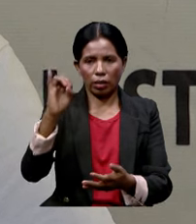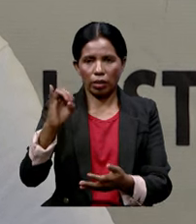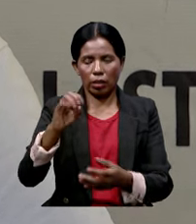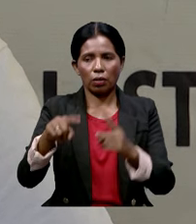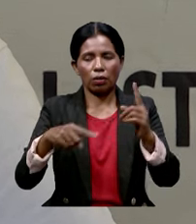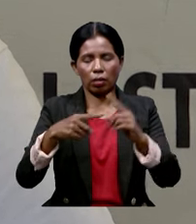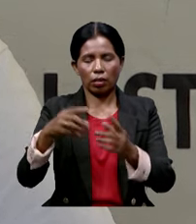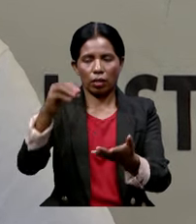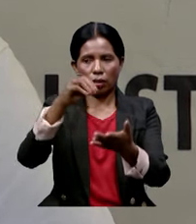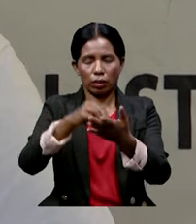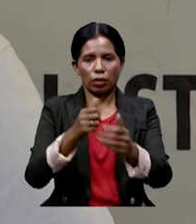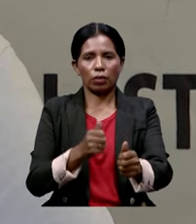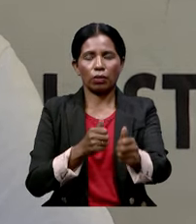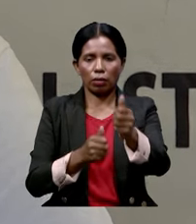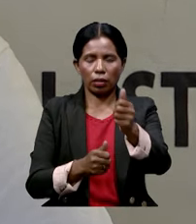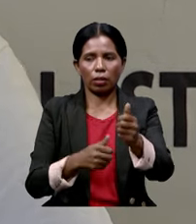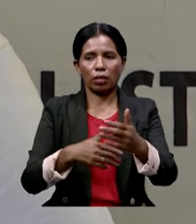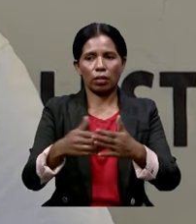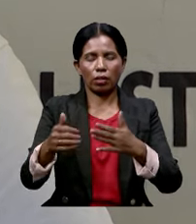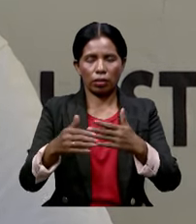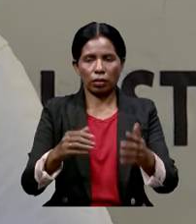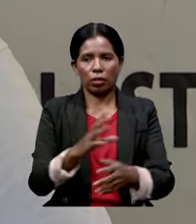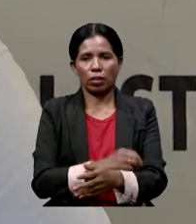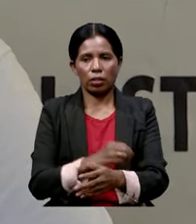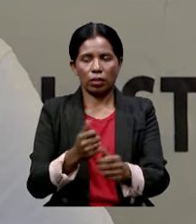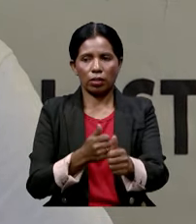halo colocação tuir de disposição